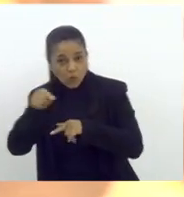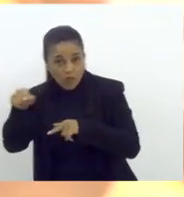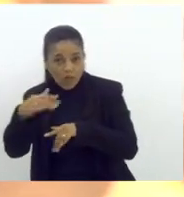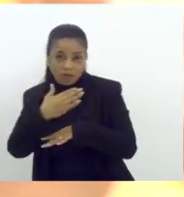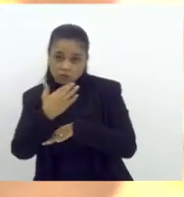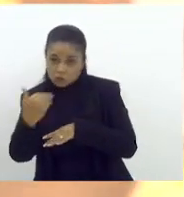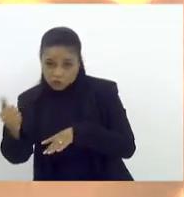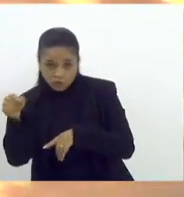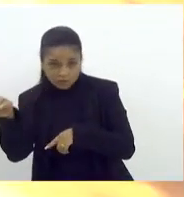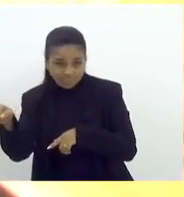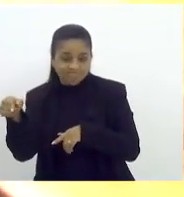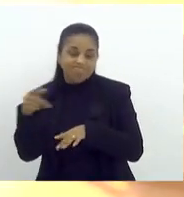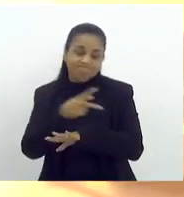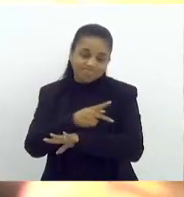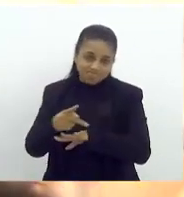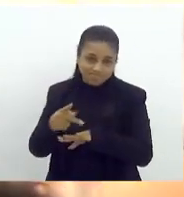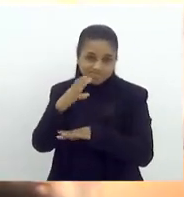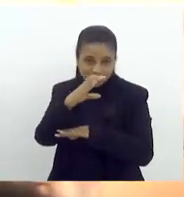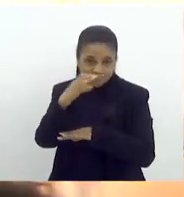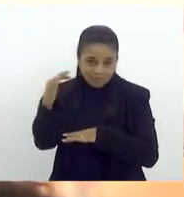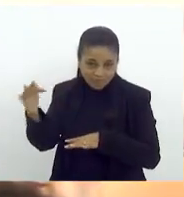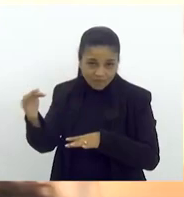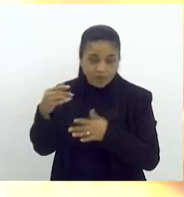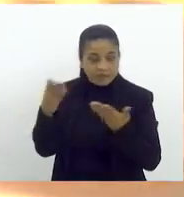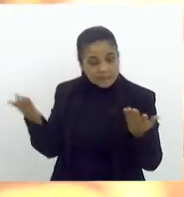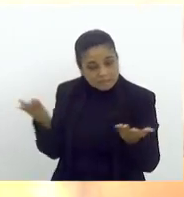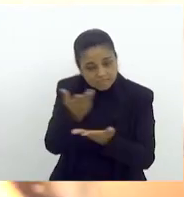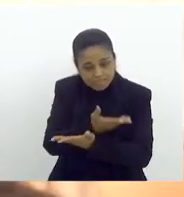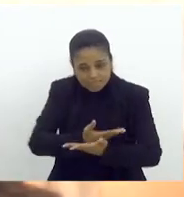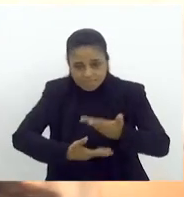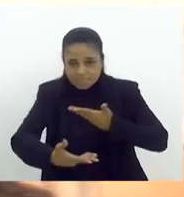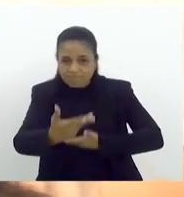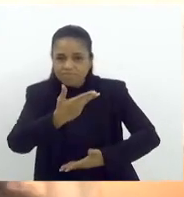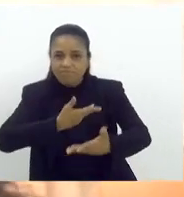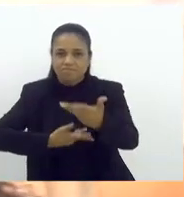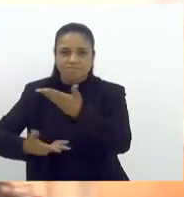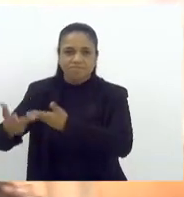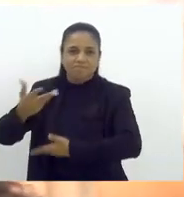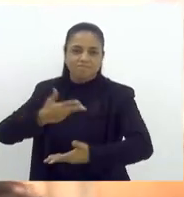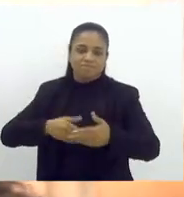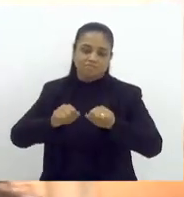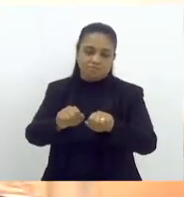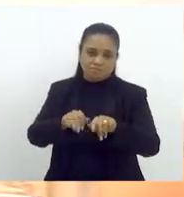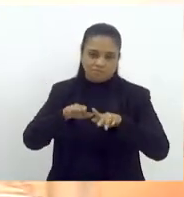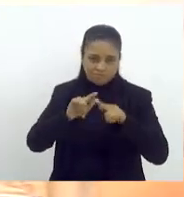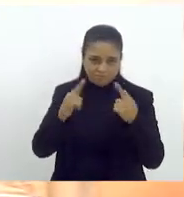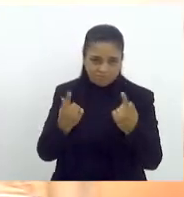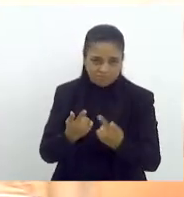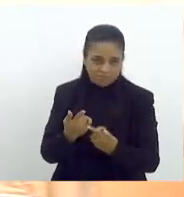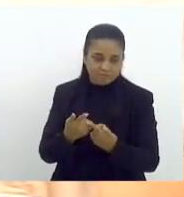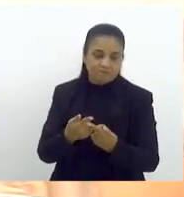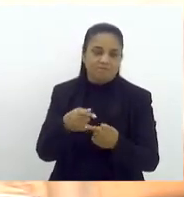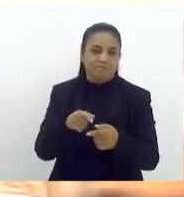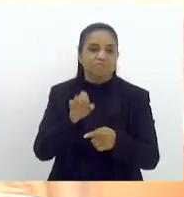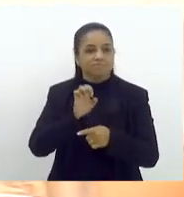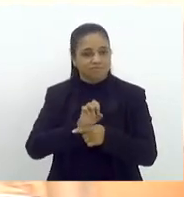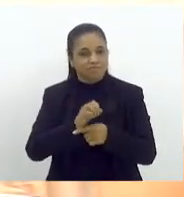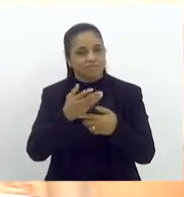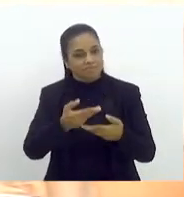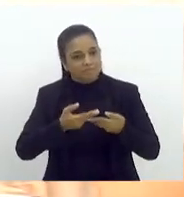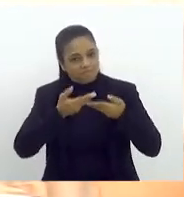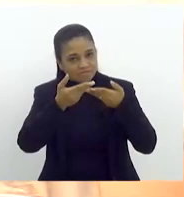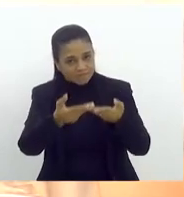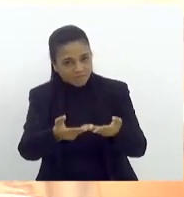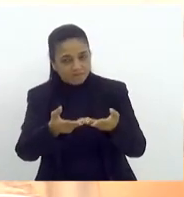Então é isso é essa integração que a gente quer proporcionar é esse lugar que o Parlamento Fluminense deveria estar Então